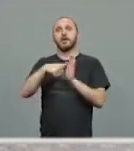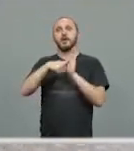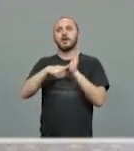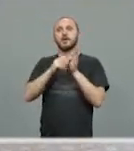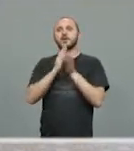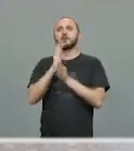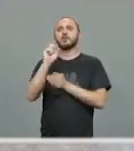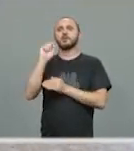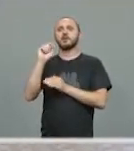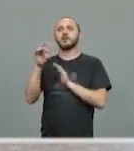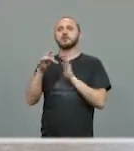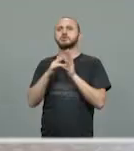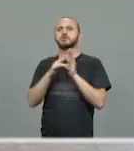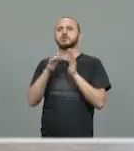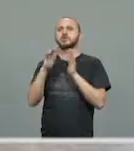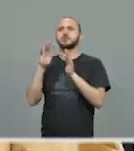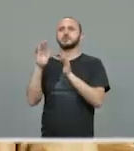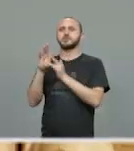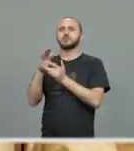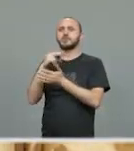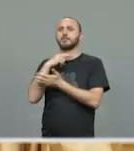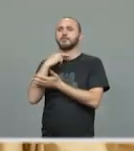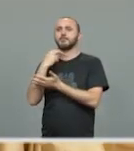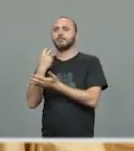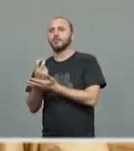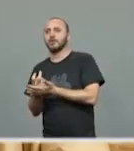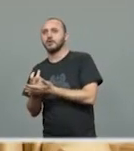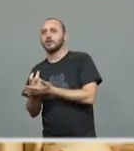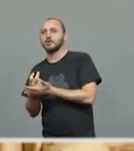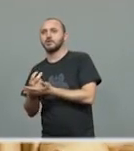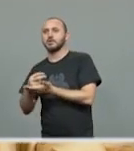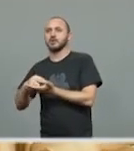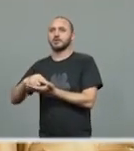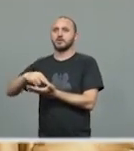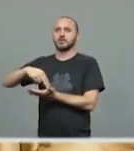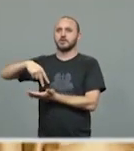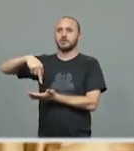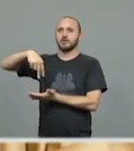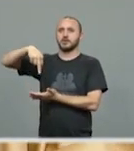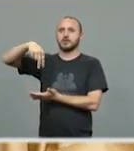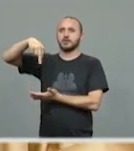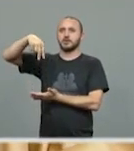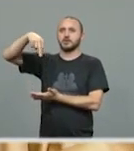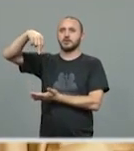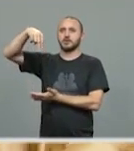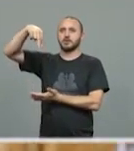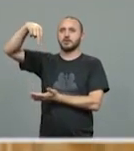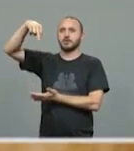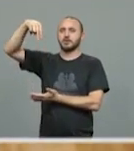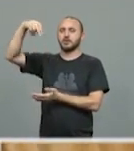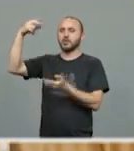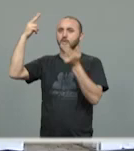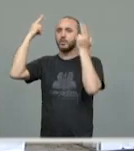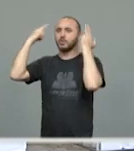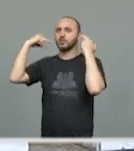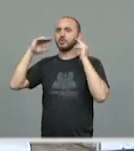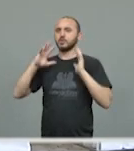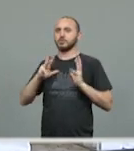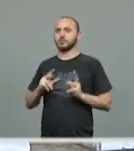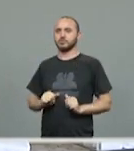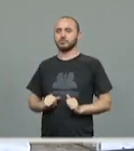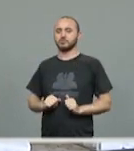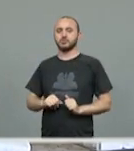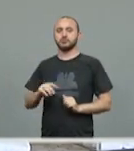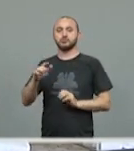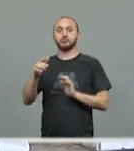o Cristo morto, ressuscitado, o Cordeiro imolado. Jesus viu,